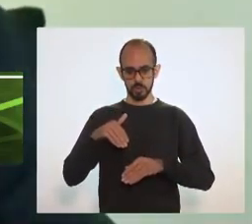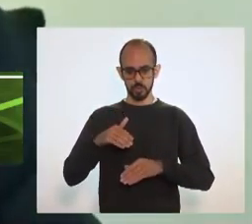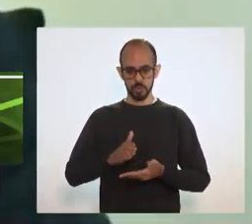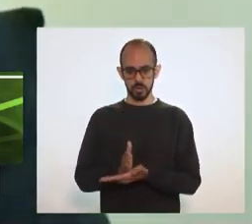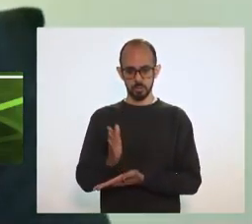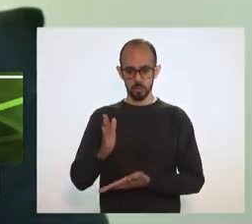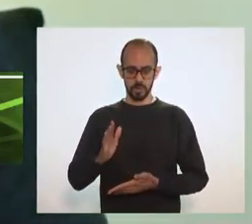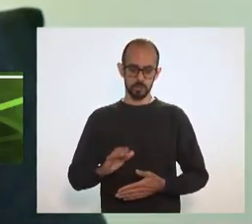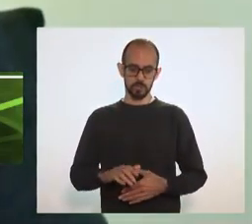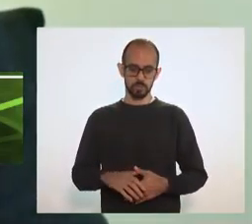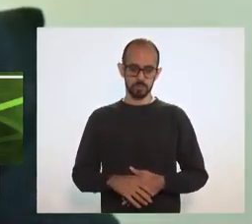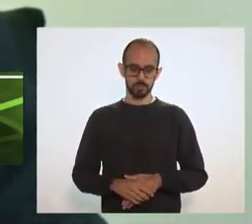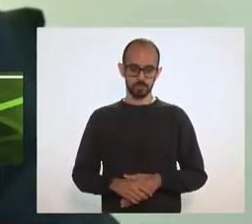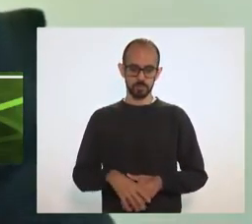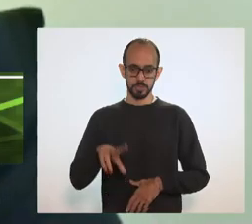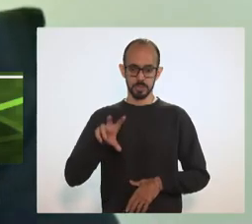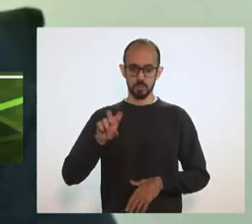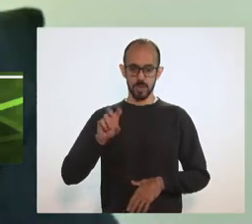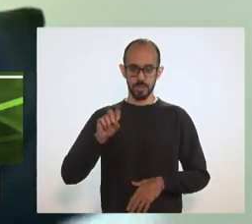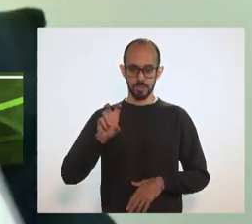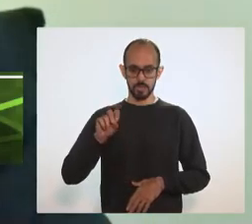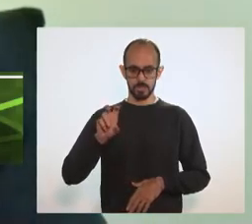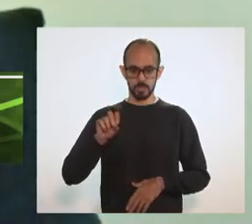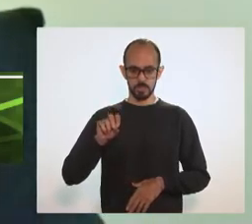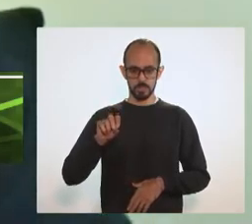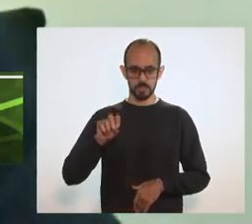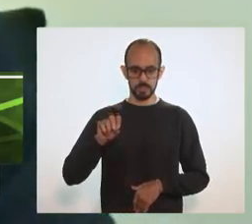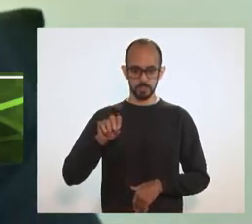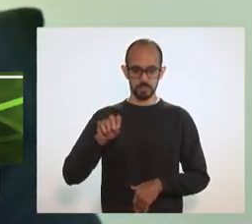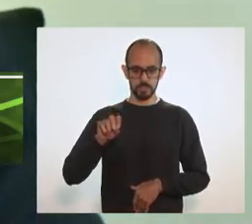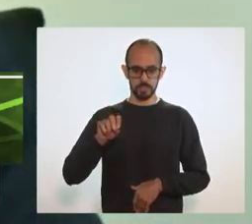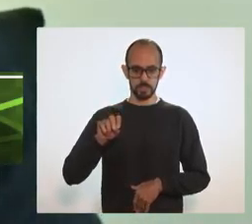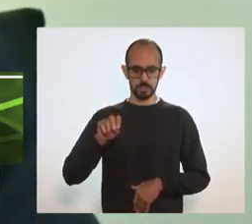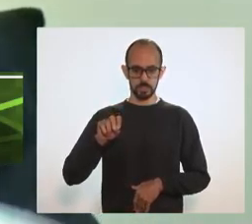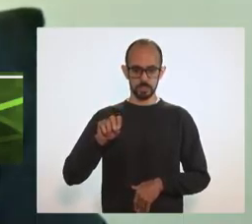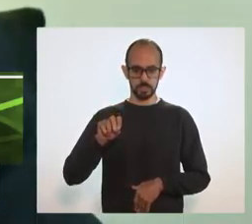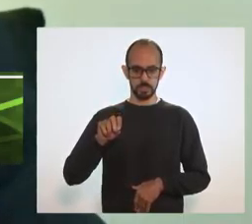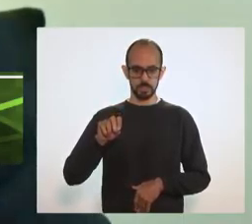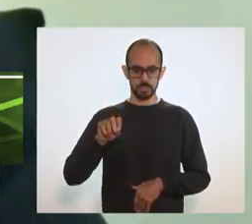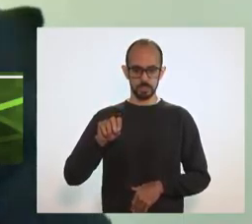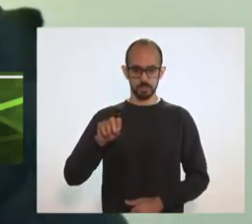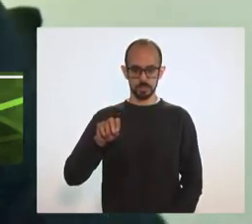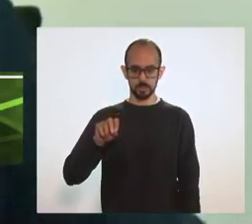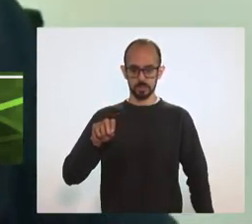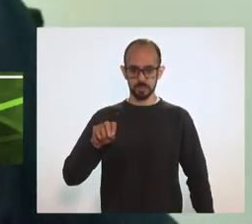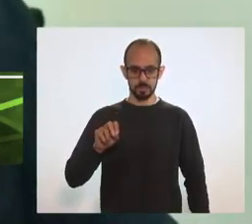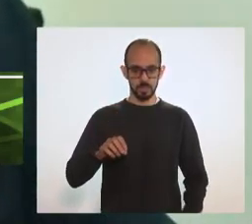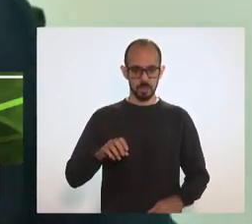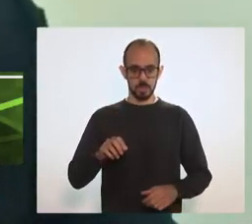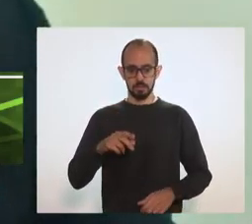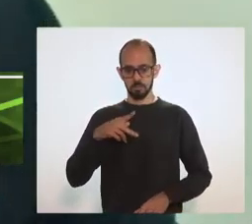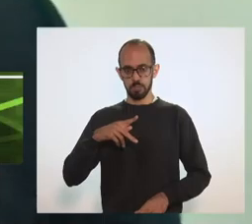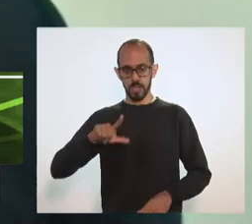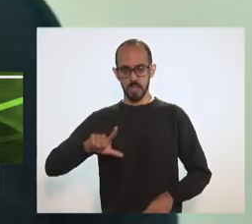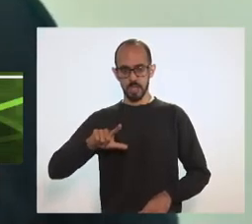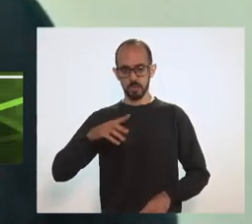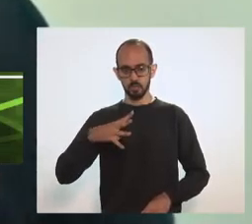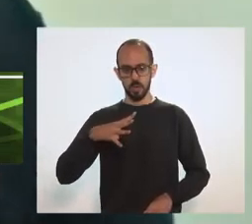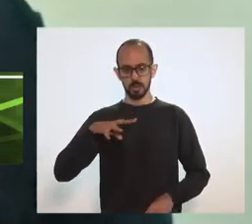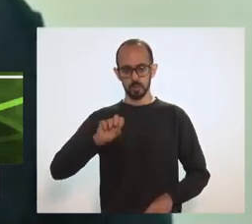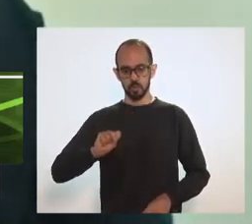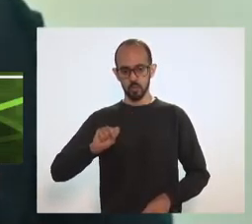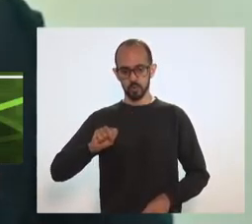deputado doutor Julianelli, parecer pela prejudicabilidade pela lei 8266 de 26 de dezembro de 2018. Em